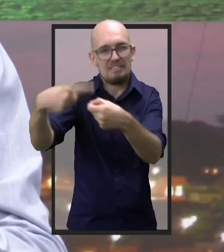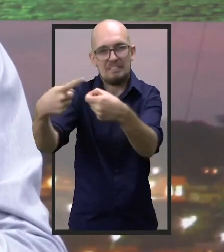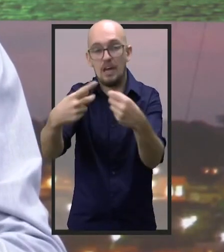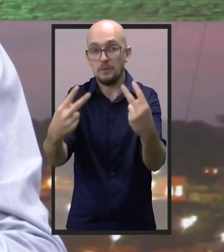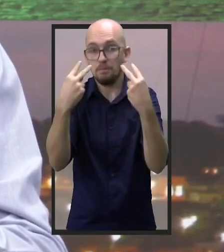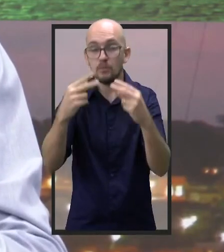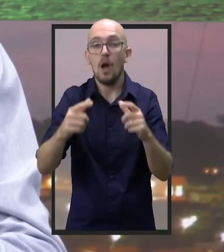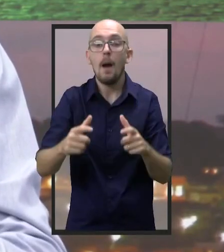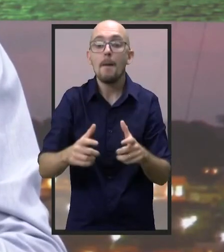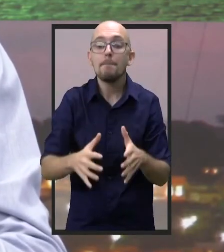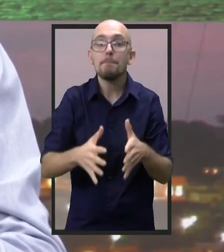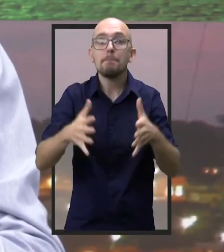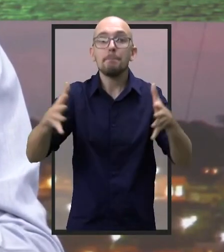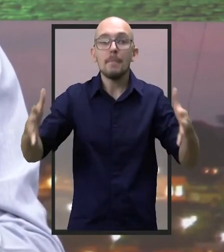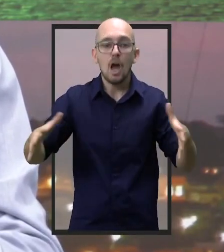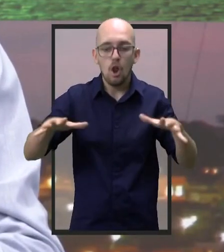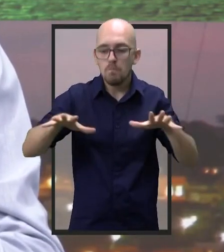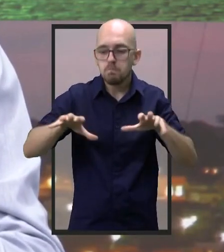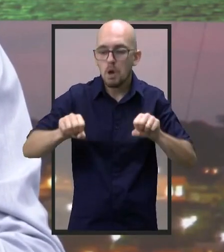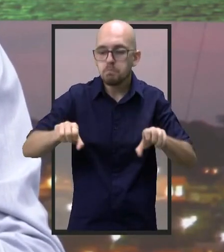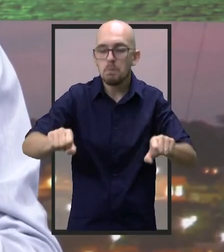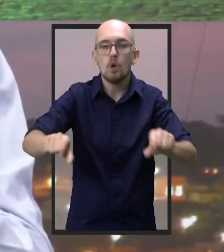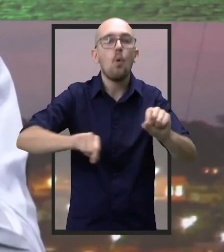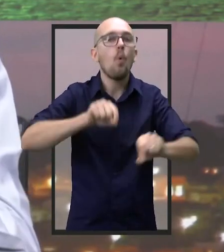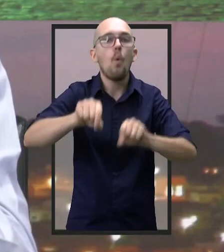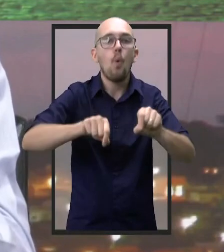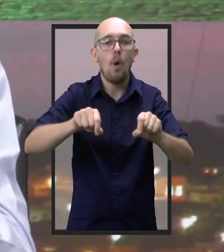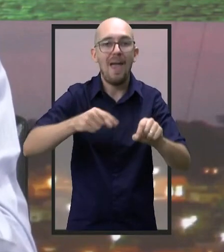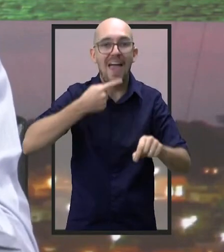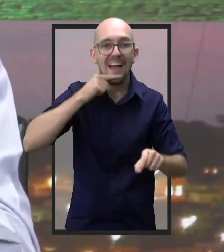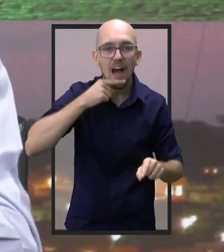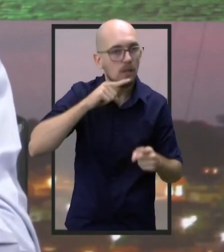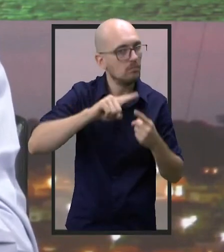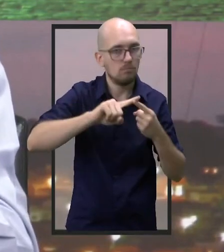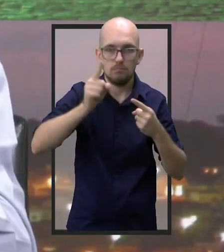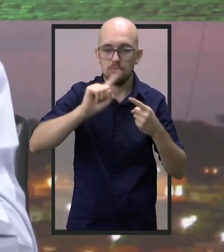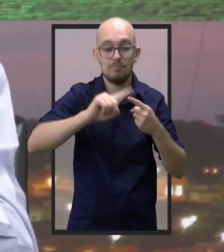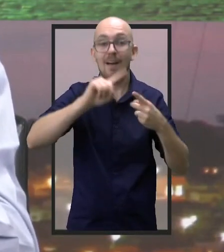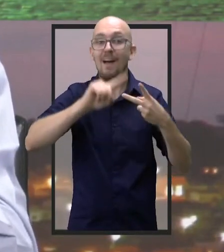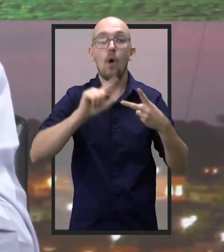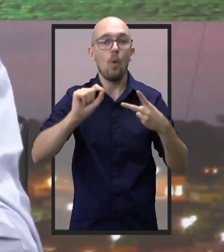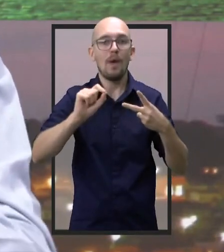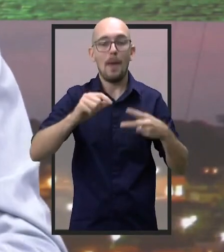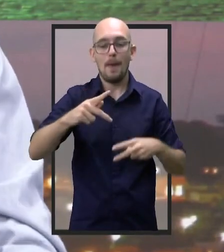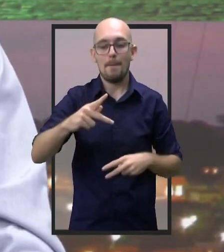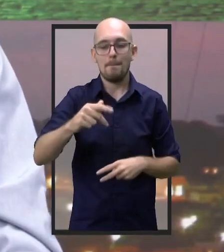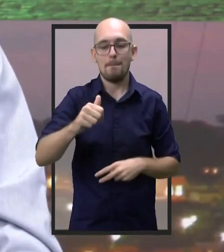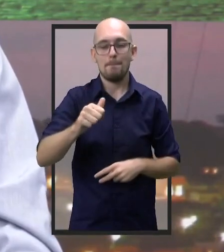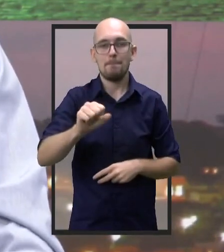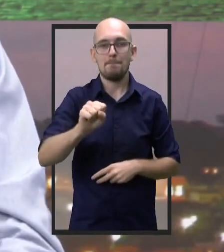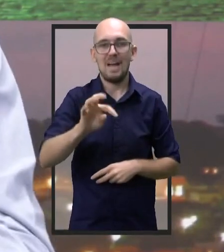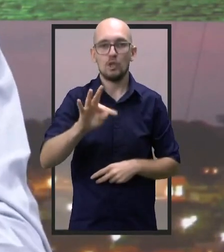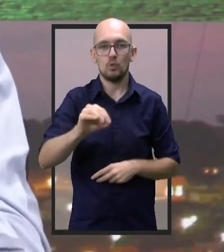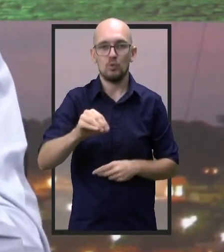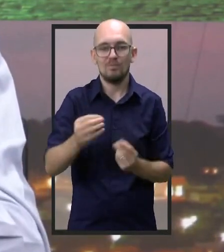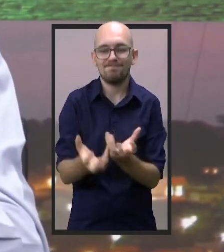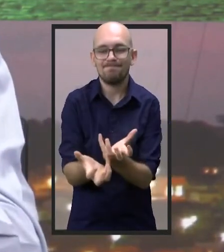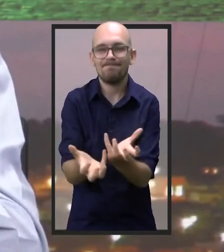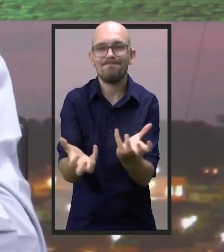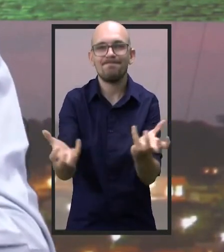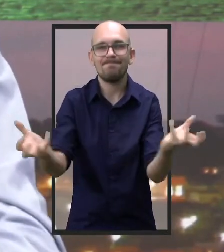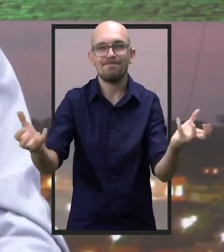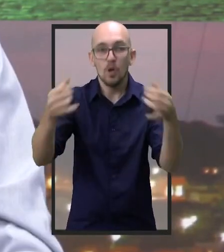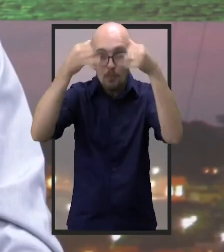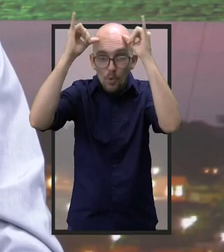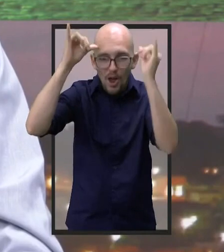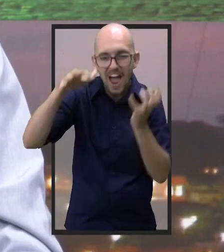ocupação territorial de São Paulo é pastagem, que é o segundo negócio agropecuário mais importante do estado, é a cadeia pecuária